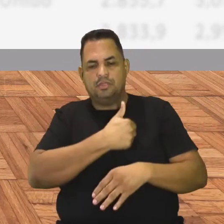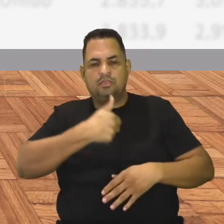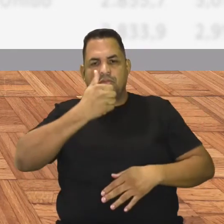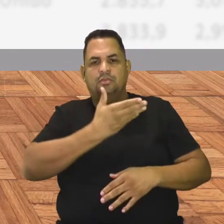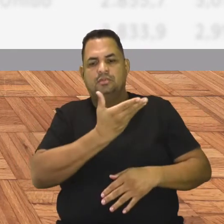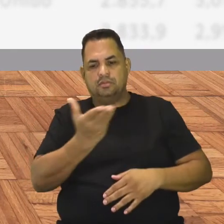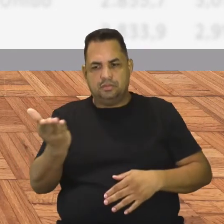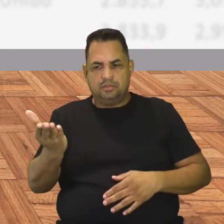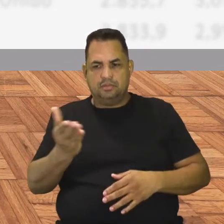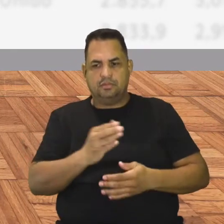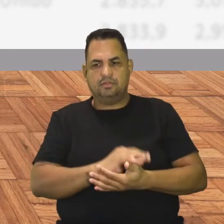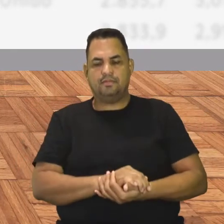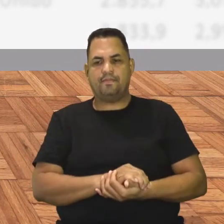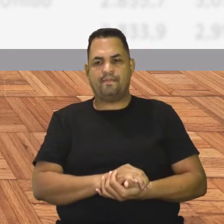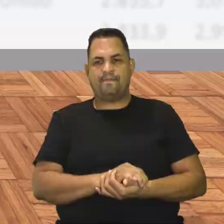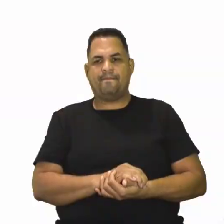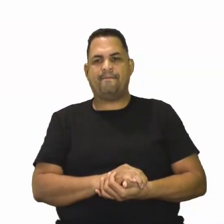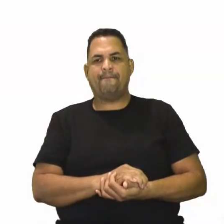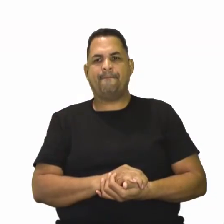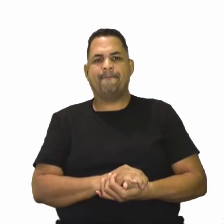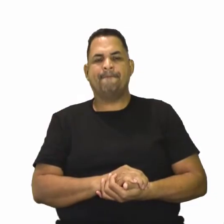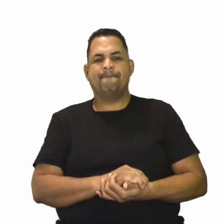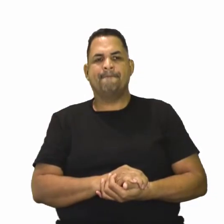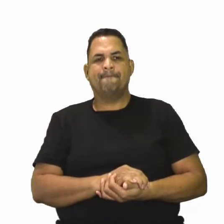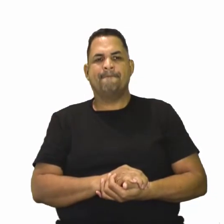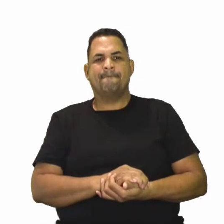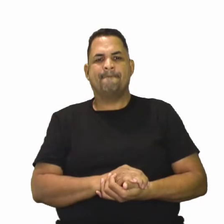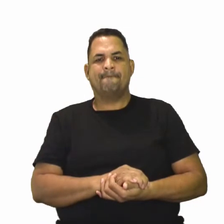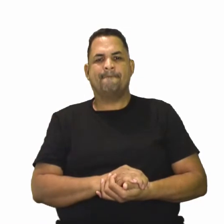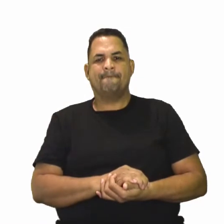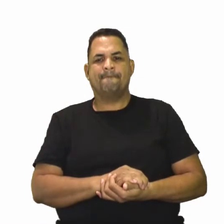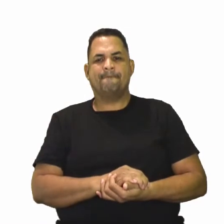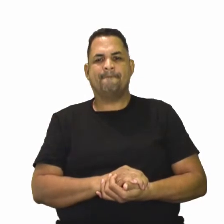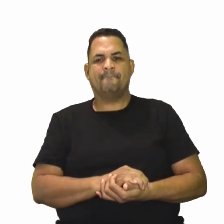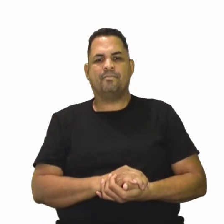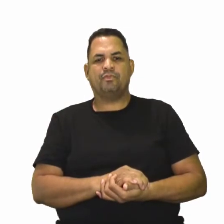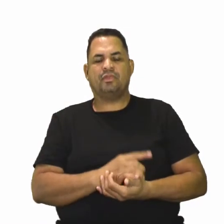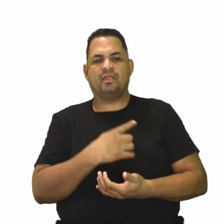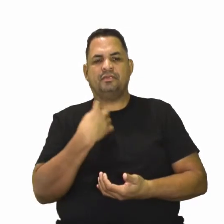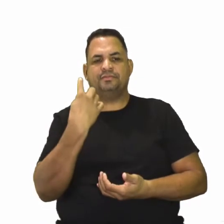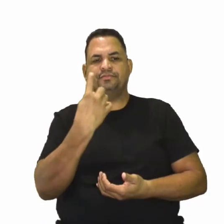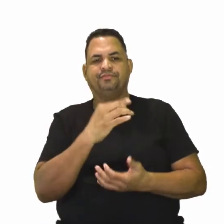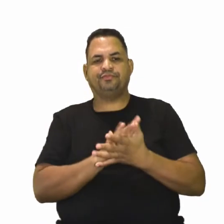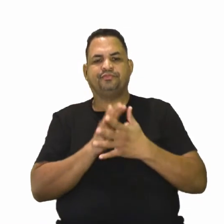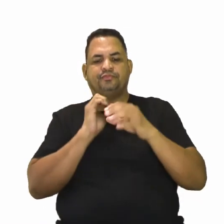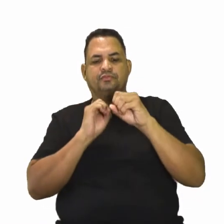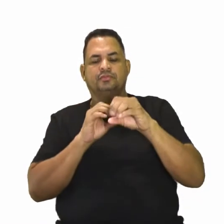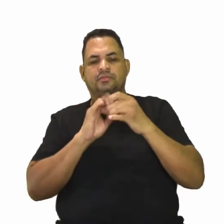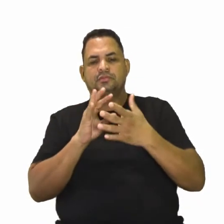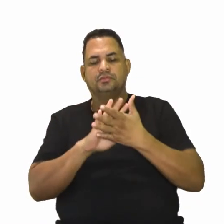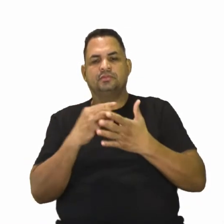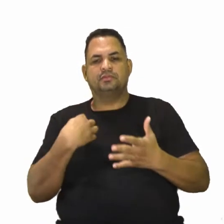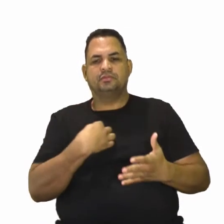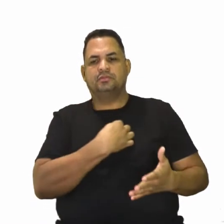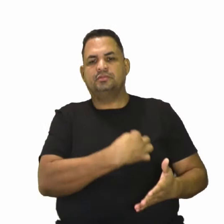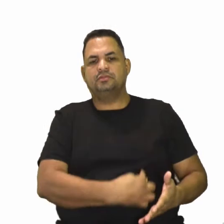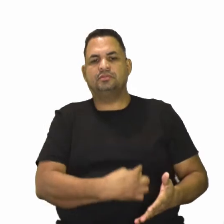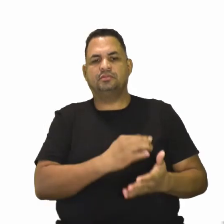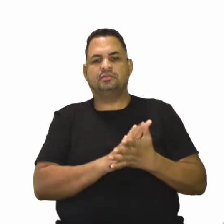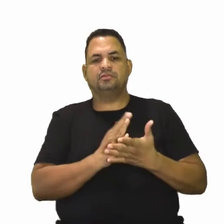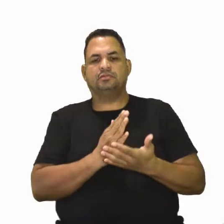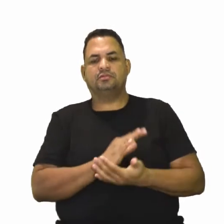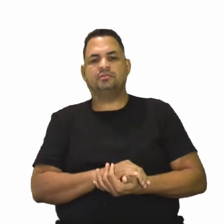bom? Vamos lá para a tela, porque nós estamos falando da educação chinesa. A educação chinesa